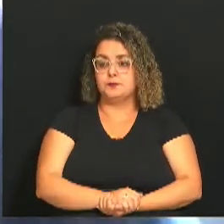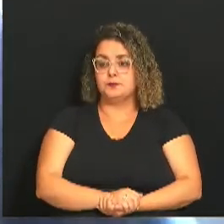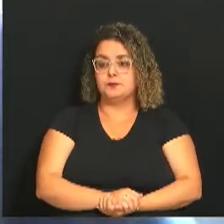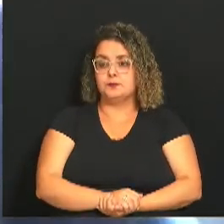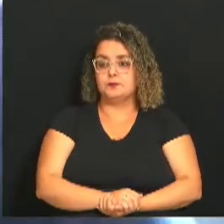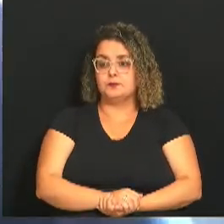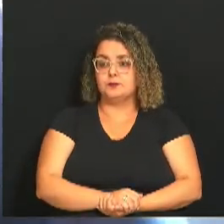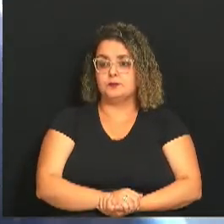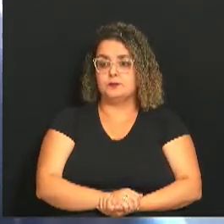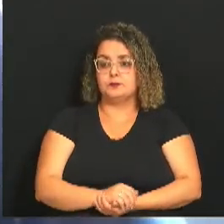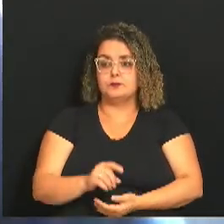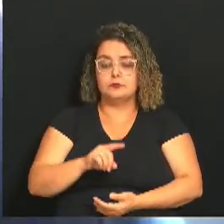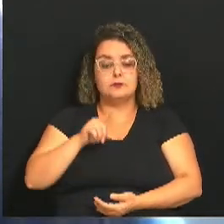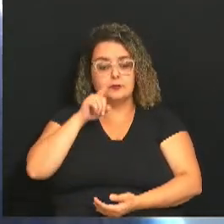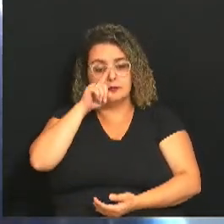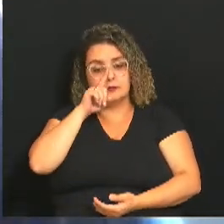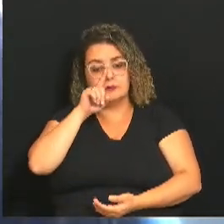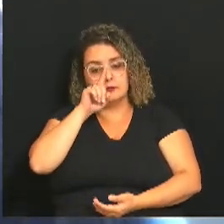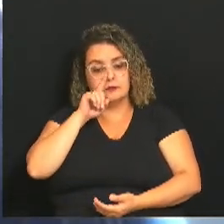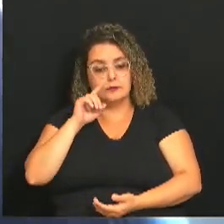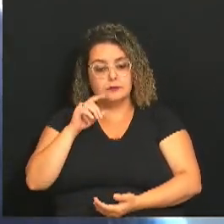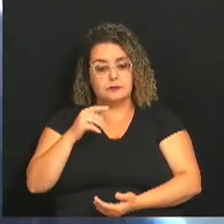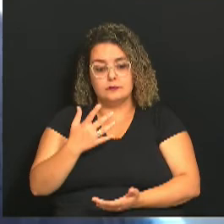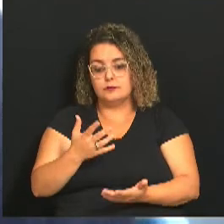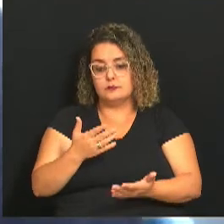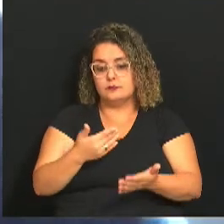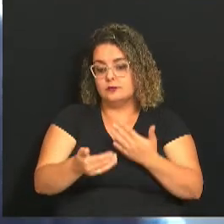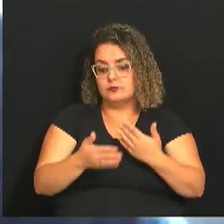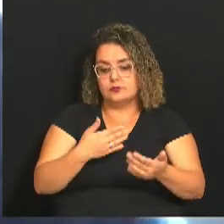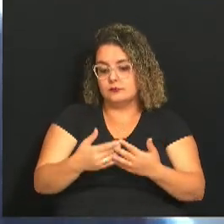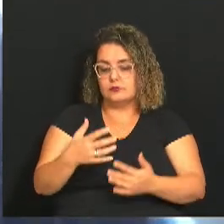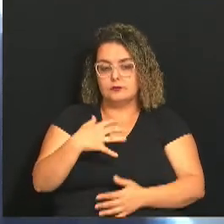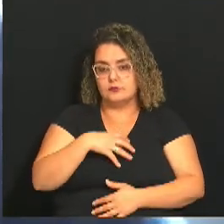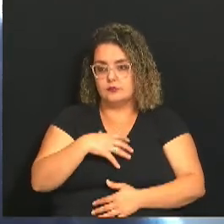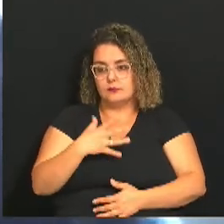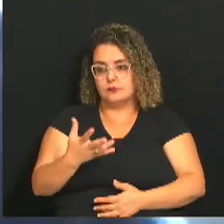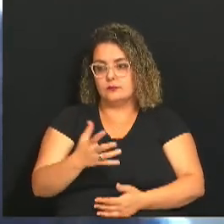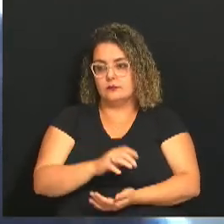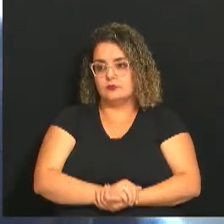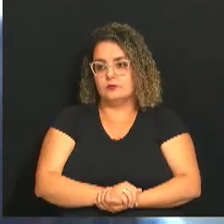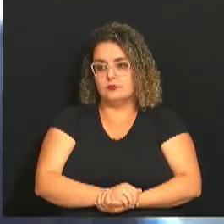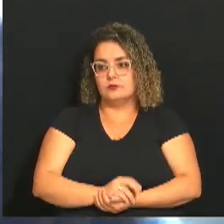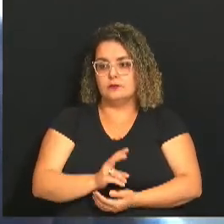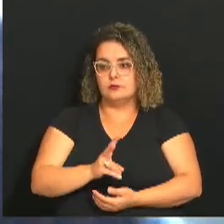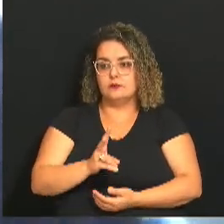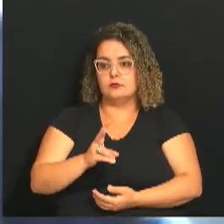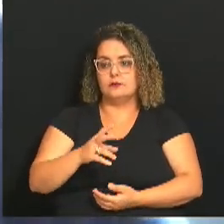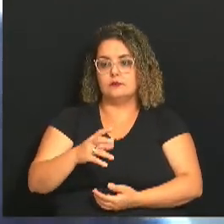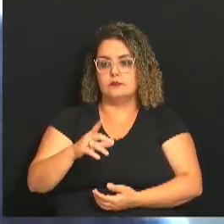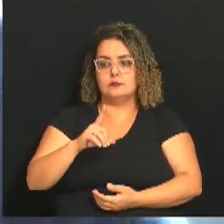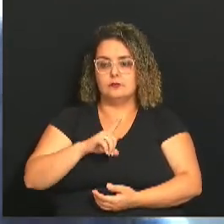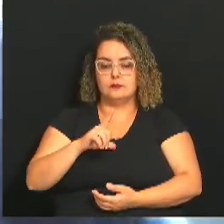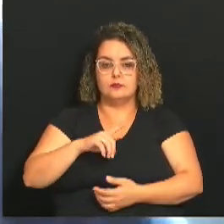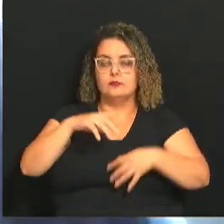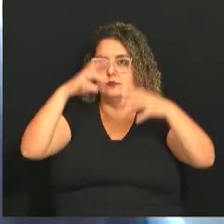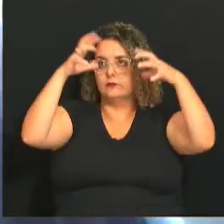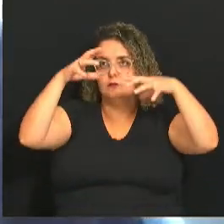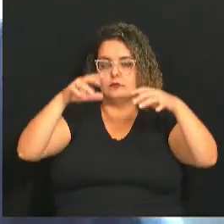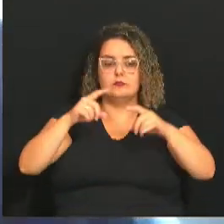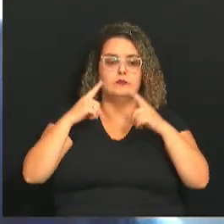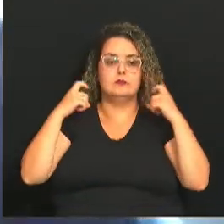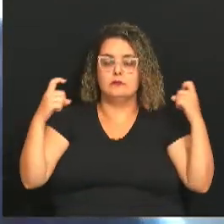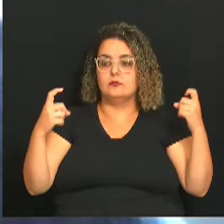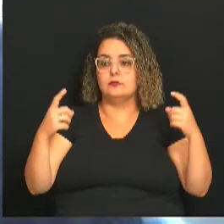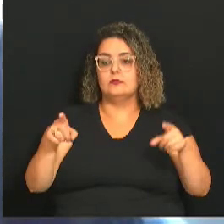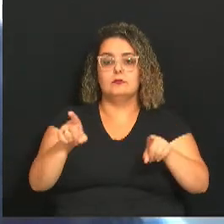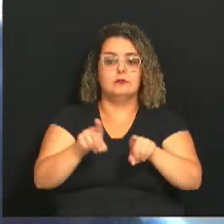de ser banal, de banalizar, né, a emissão de alertas, toda vez que tiver chuva, mandar alerta, mas a gente não quer